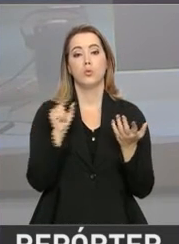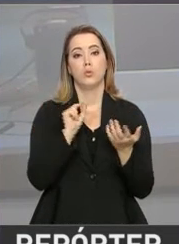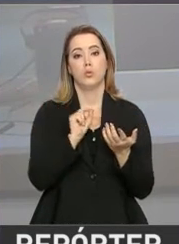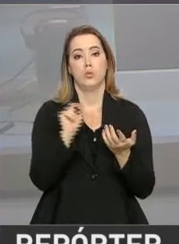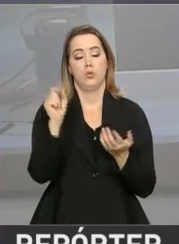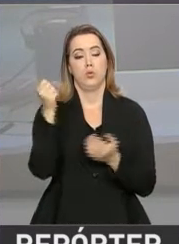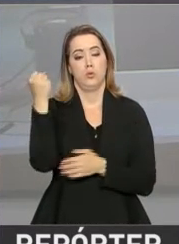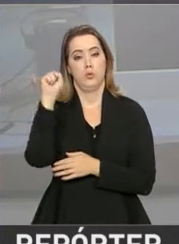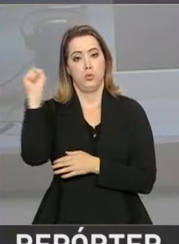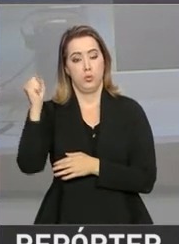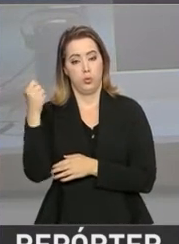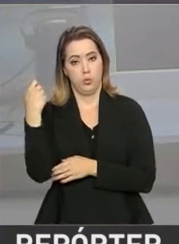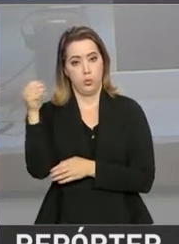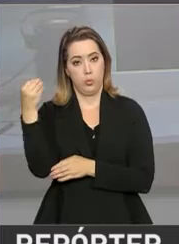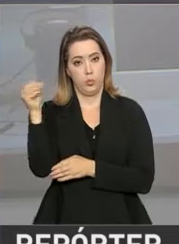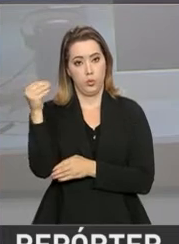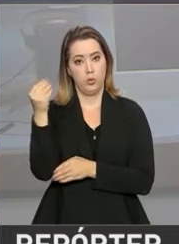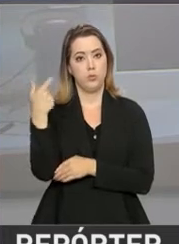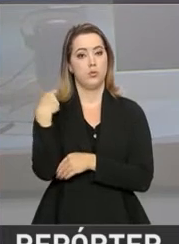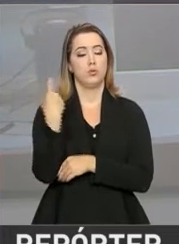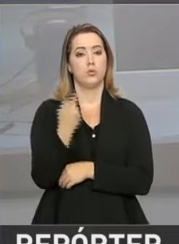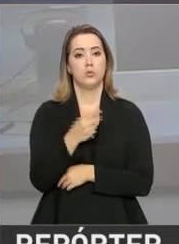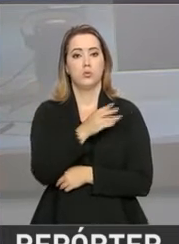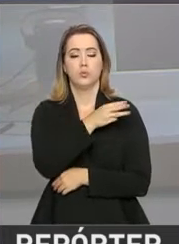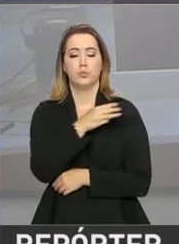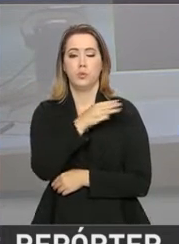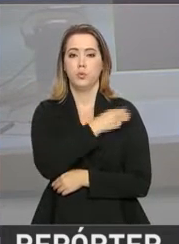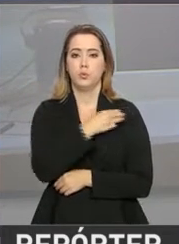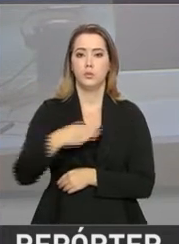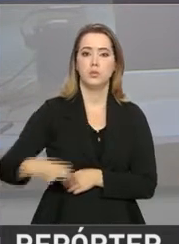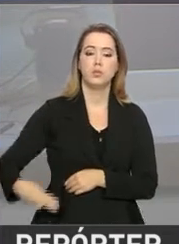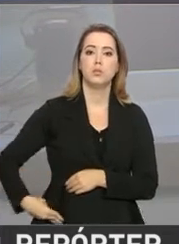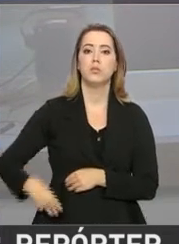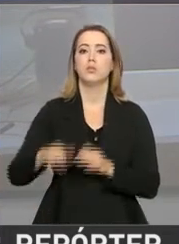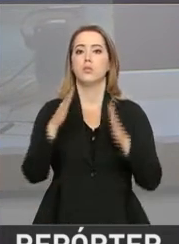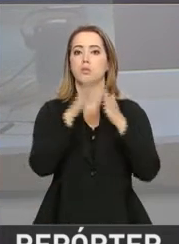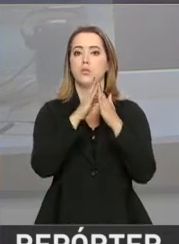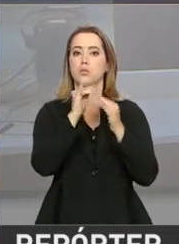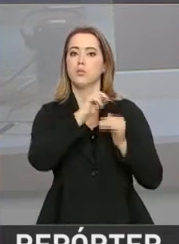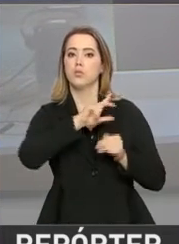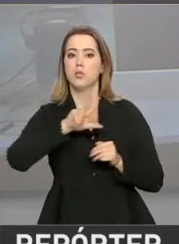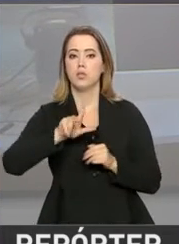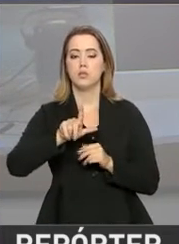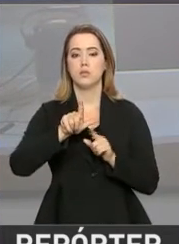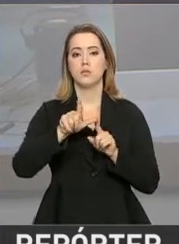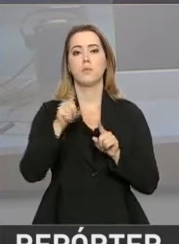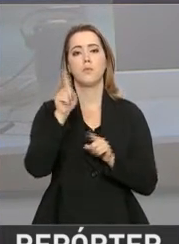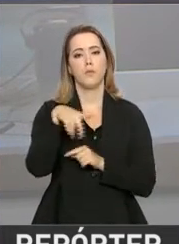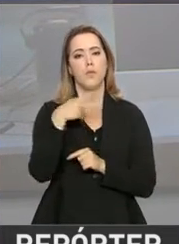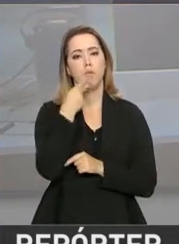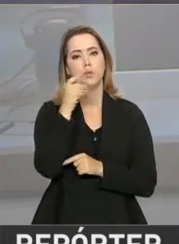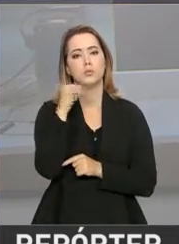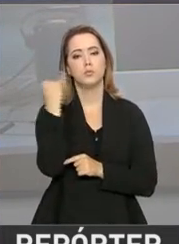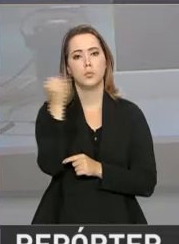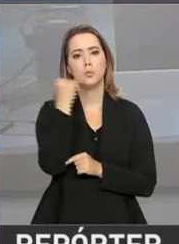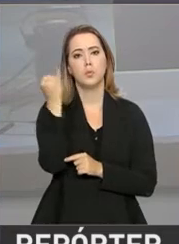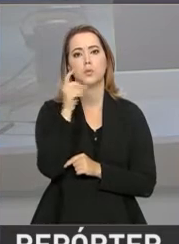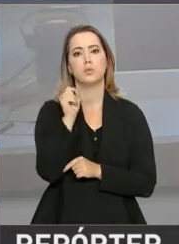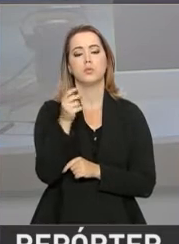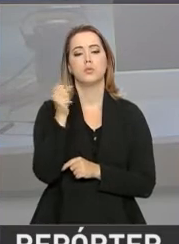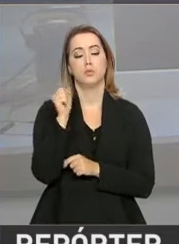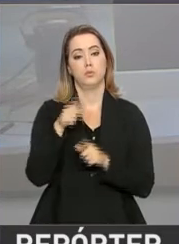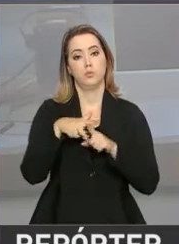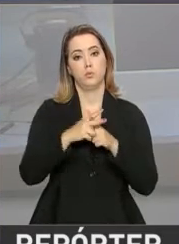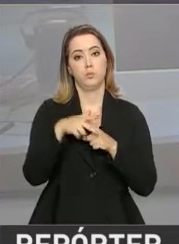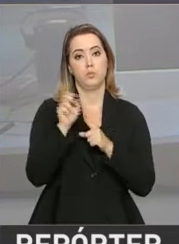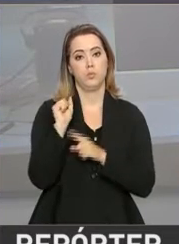no Rio Grande do Sul, o ministro-chefe da Casa Civil, Eliseu Padilha, defendeu a reforma da Previdência. Para o ministro, além da aprovação do teto